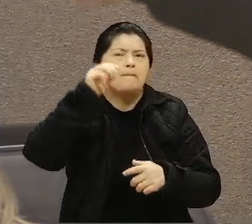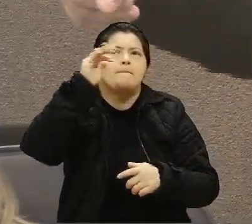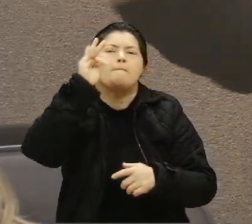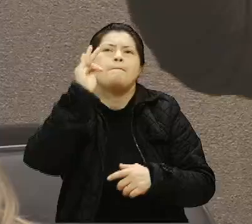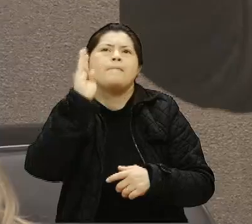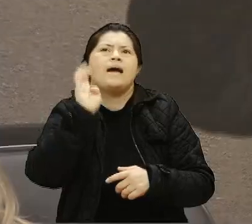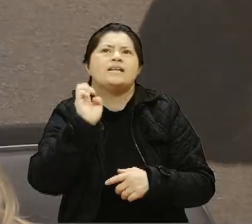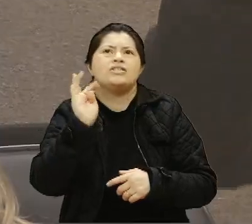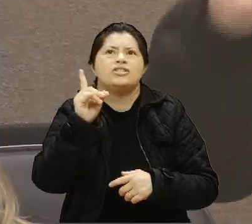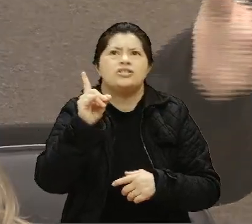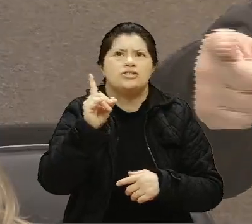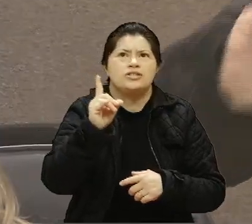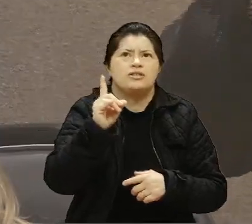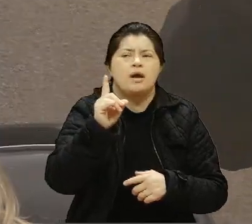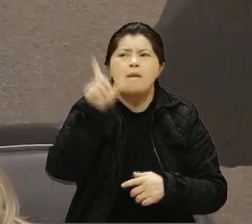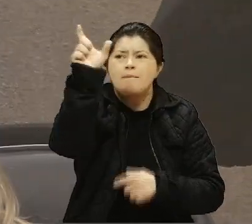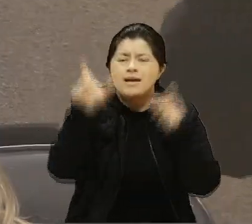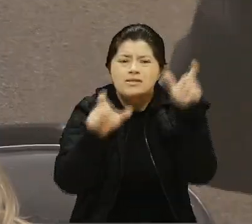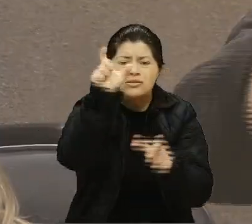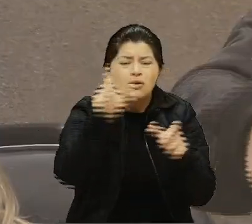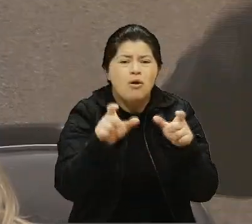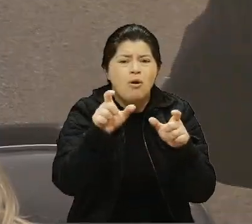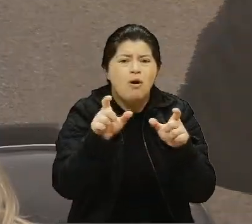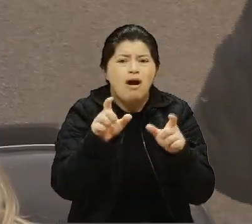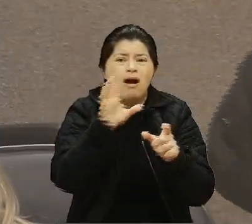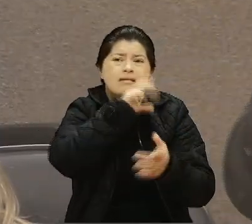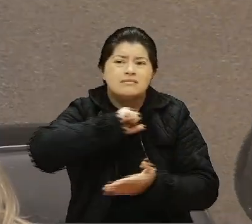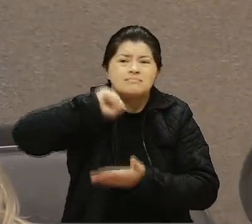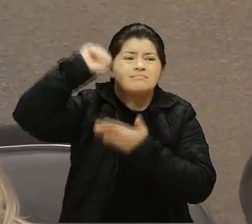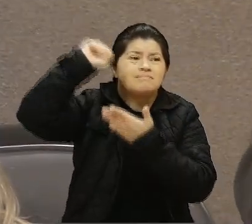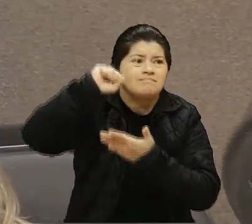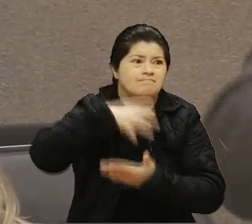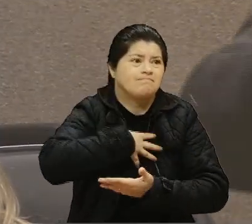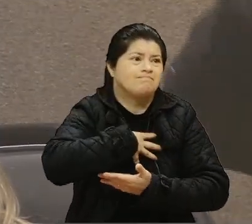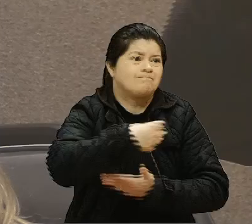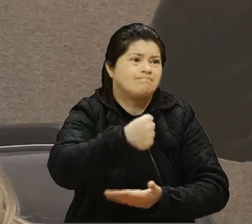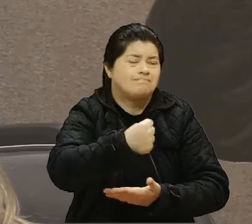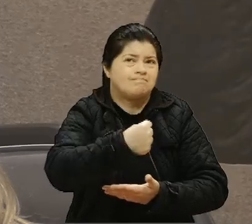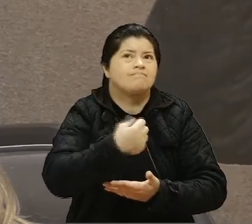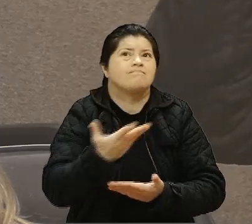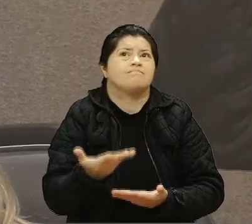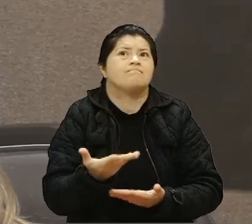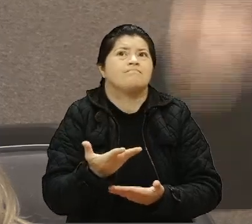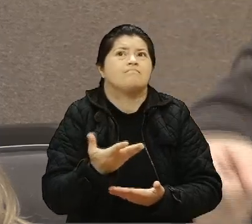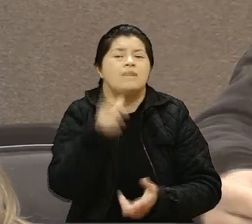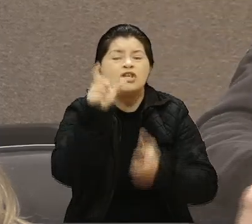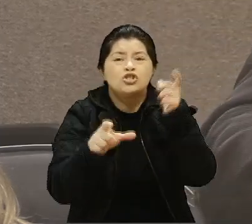conhecem? Pessoas estão suicidando, estão vendendo os seus imóveis, famílias estão se separando, as pessoas